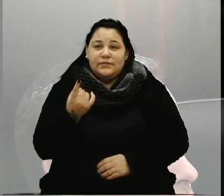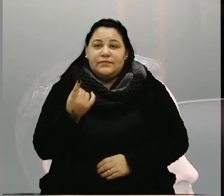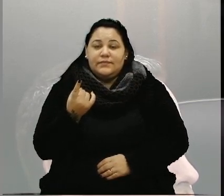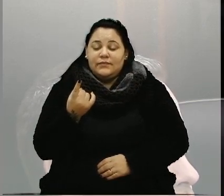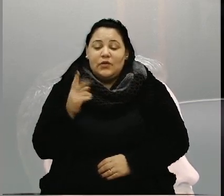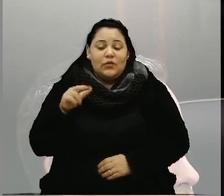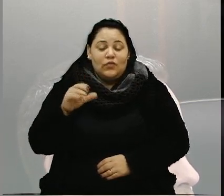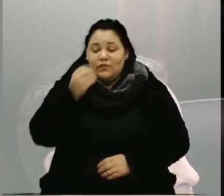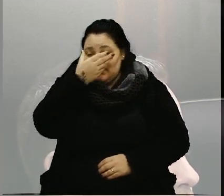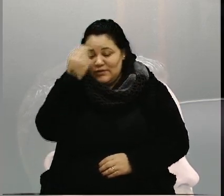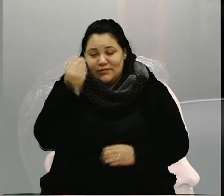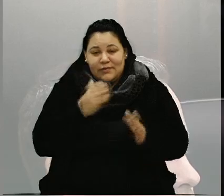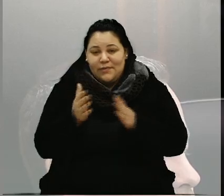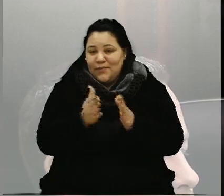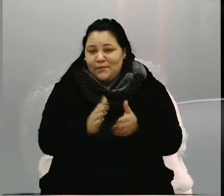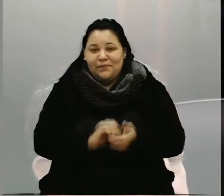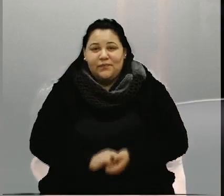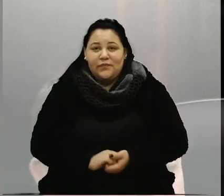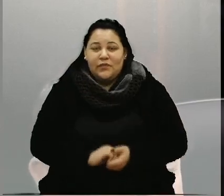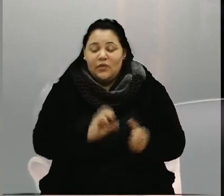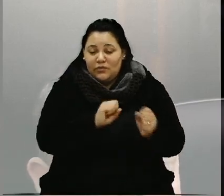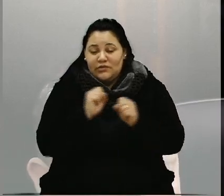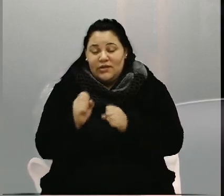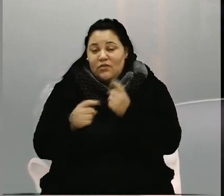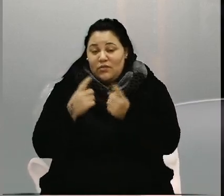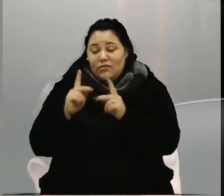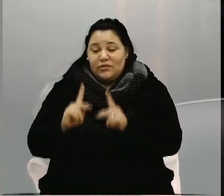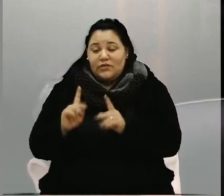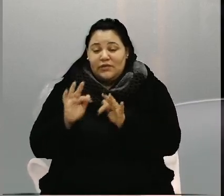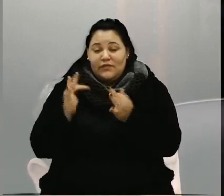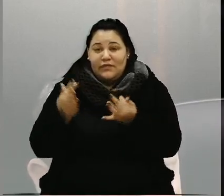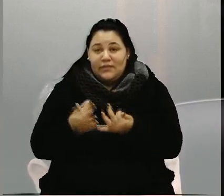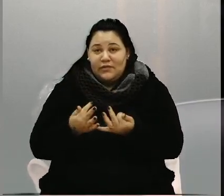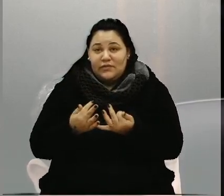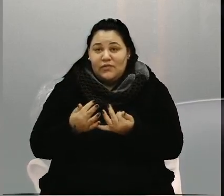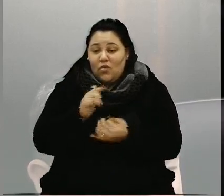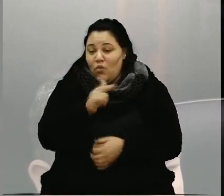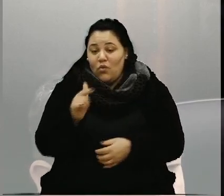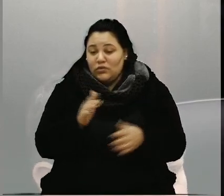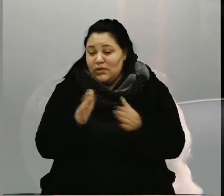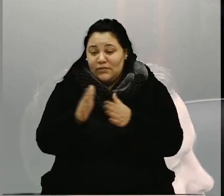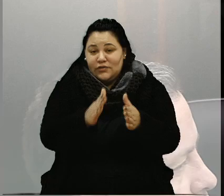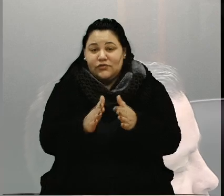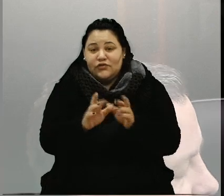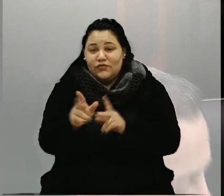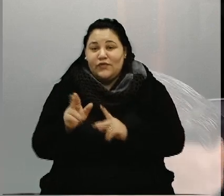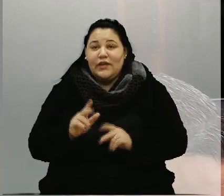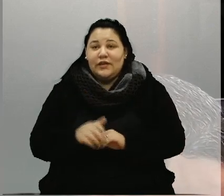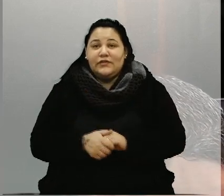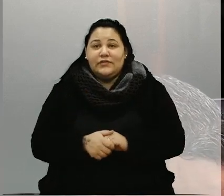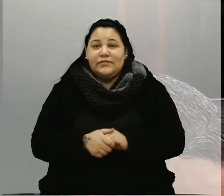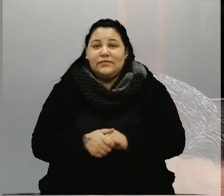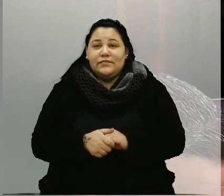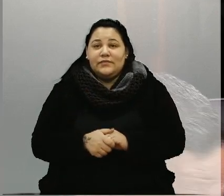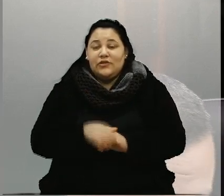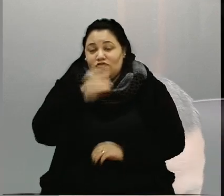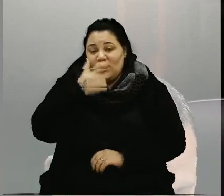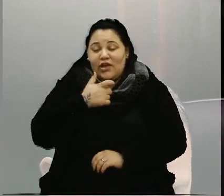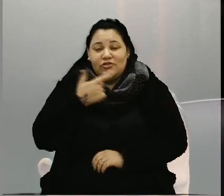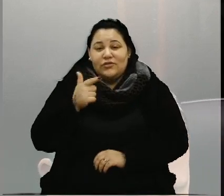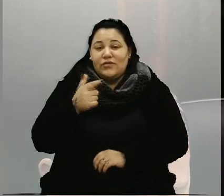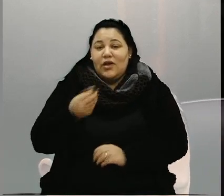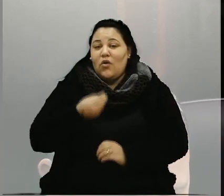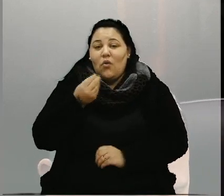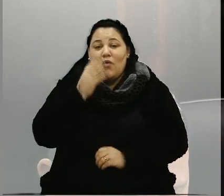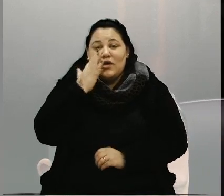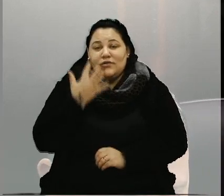desse caminho. Podia ser que alguém da família estivesse com outros rumos que pra gente não tinha mais solução, não tinha mais